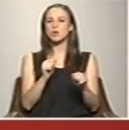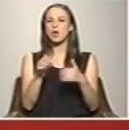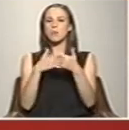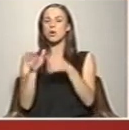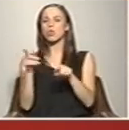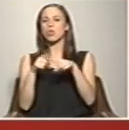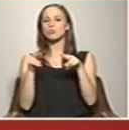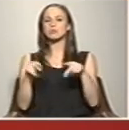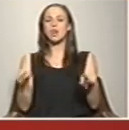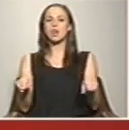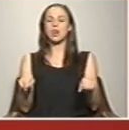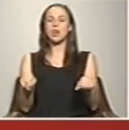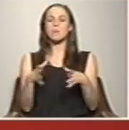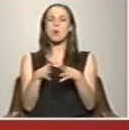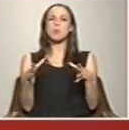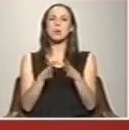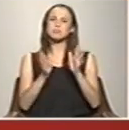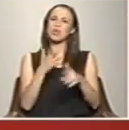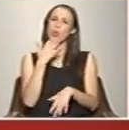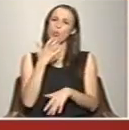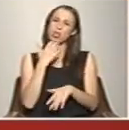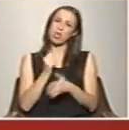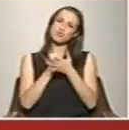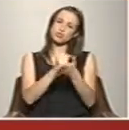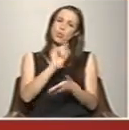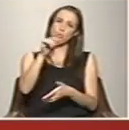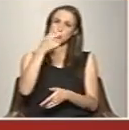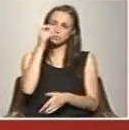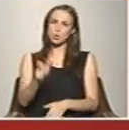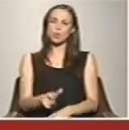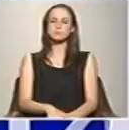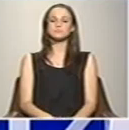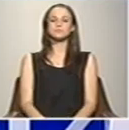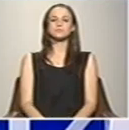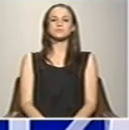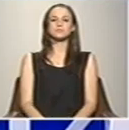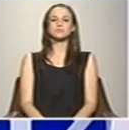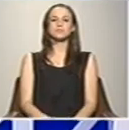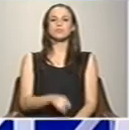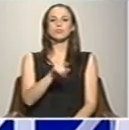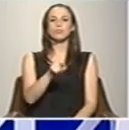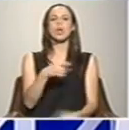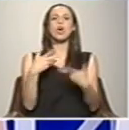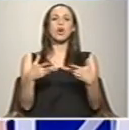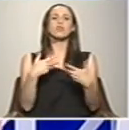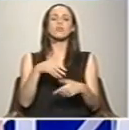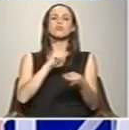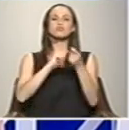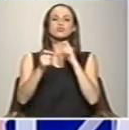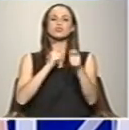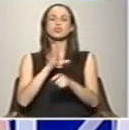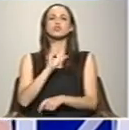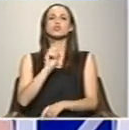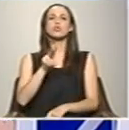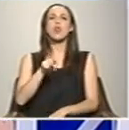grande parte passa a precisar de cuidados de terceira pessoa. Luísa, com base nesses dados, o que é que vocês agora vão pôr a discussão nas jornadas